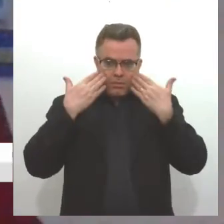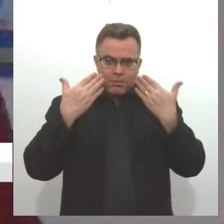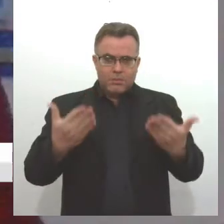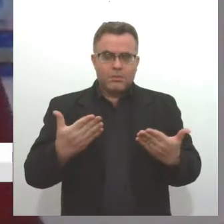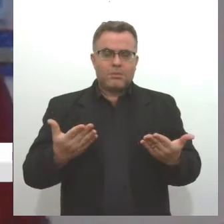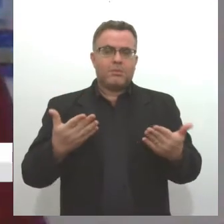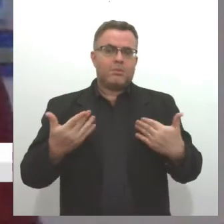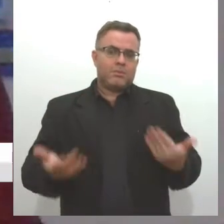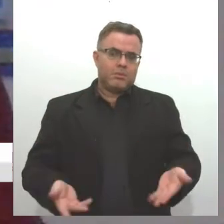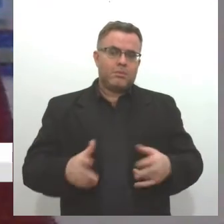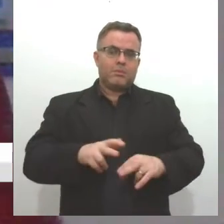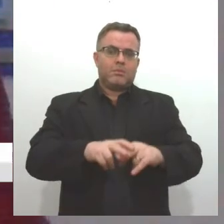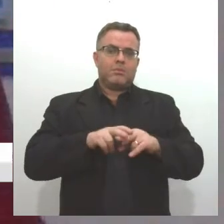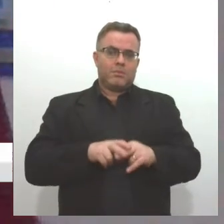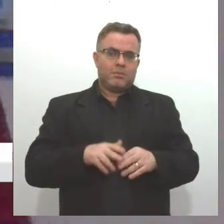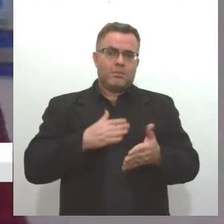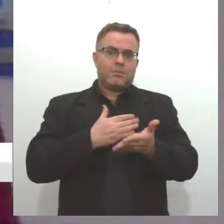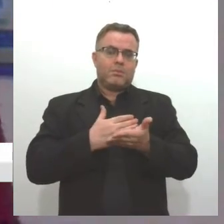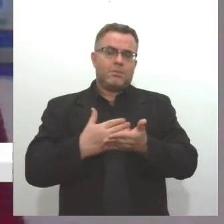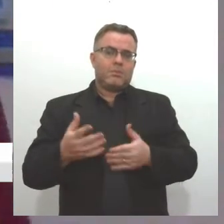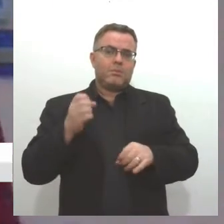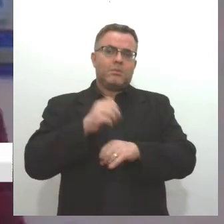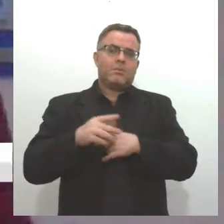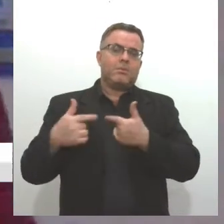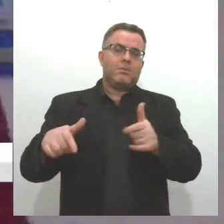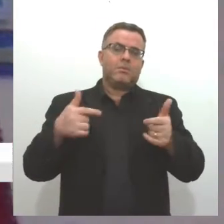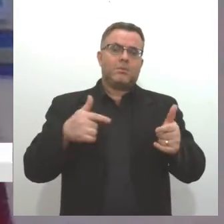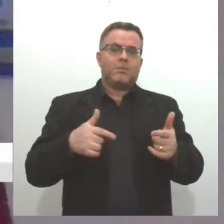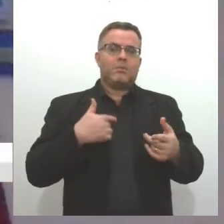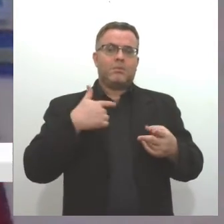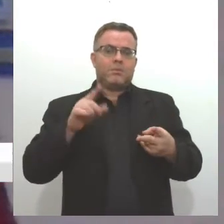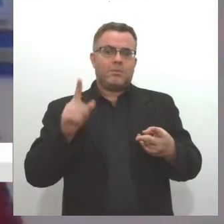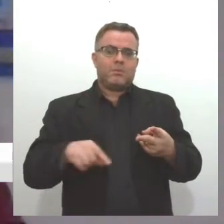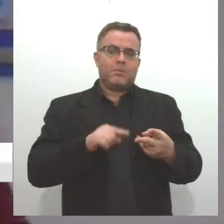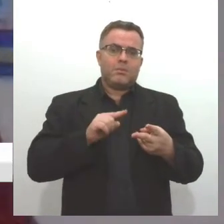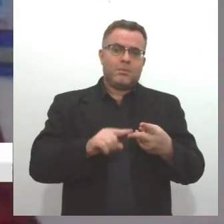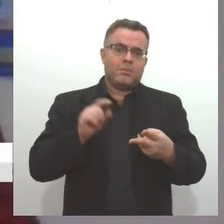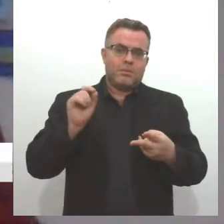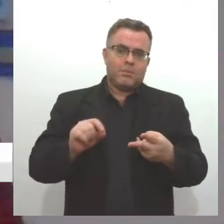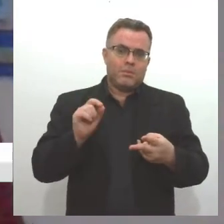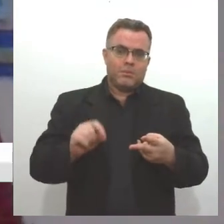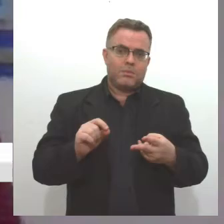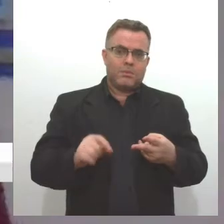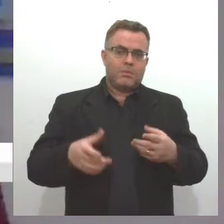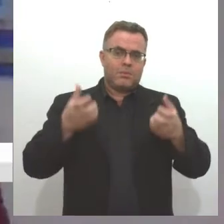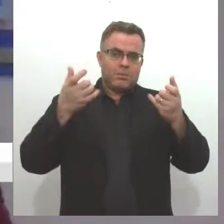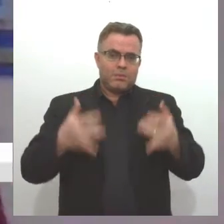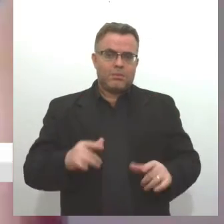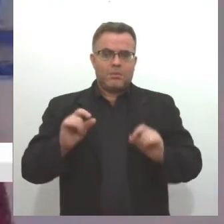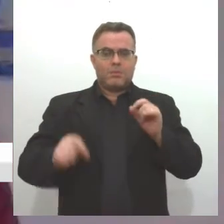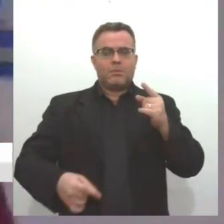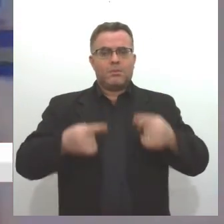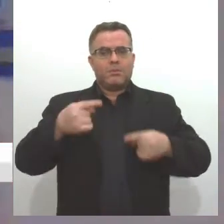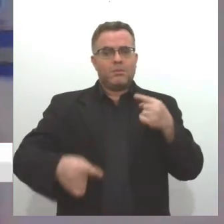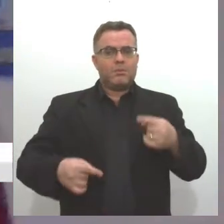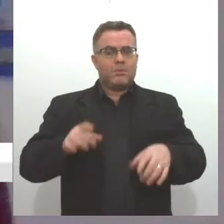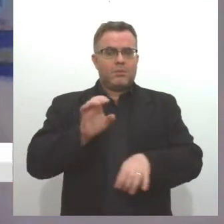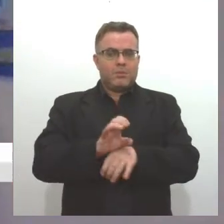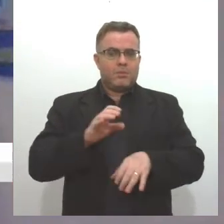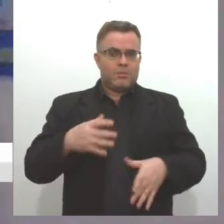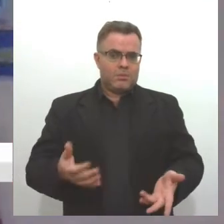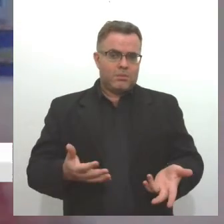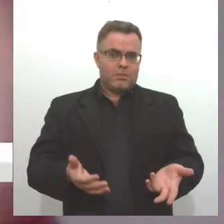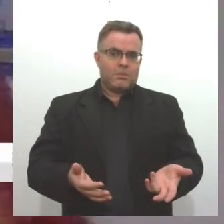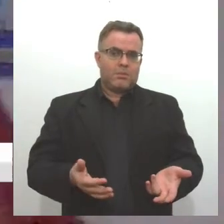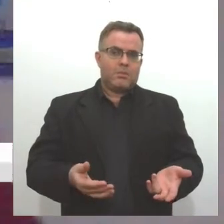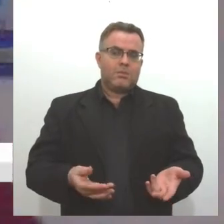gente, iniciativas do mercado de trabalho, outra coisa para a gente não só aqui estar falando da política estadual e eu fazer meu papel direitinho